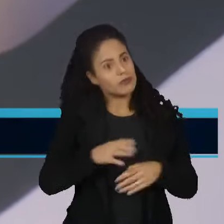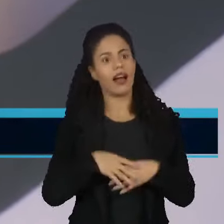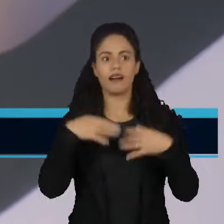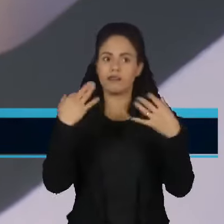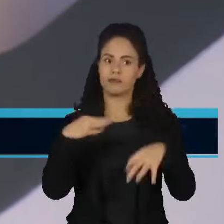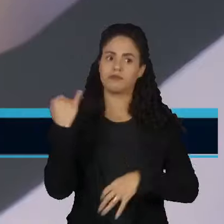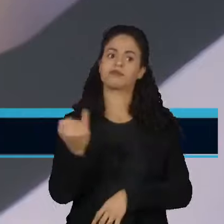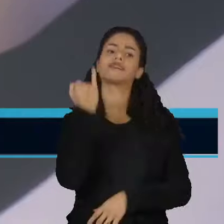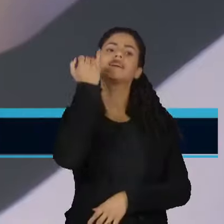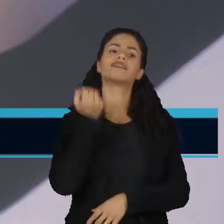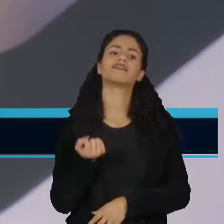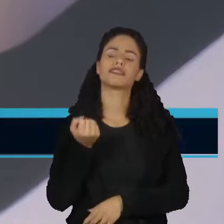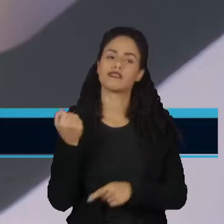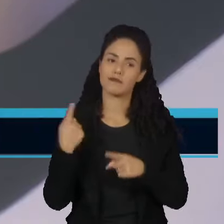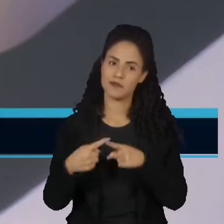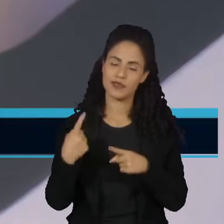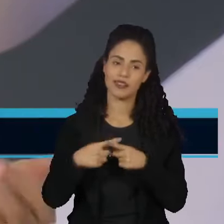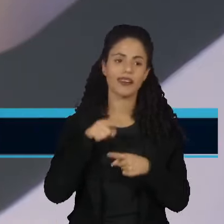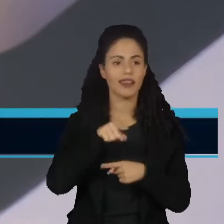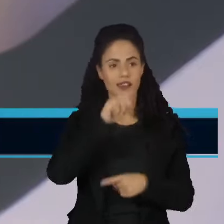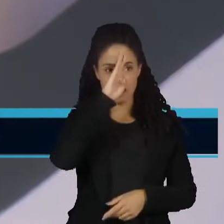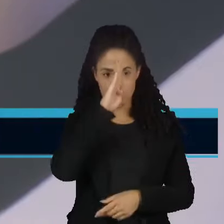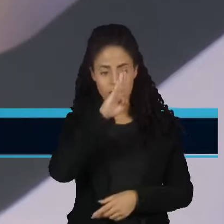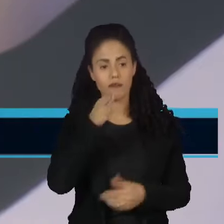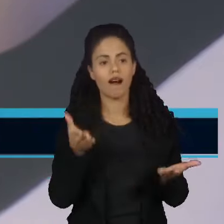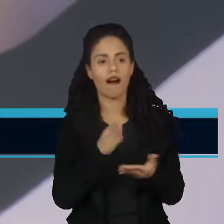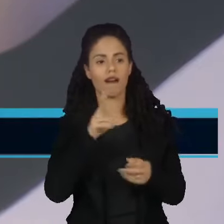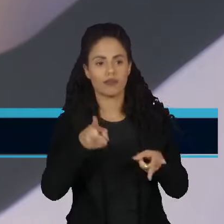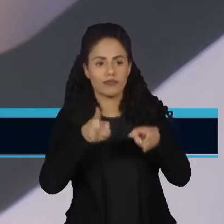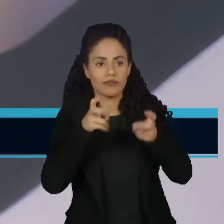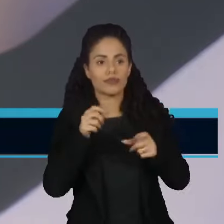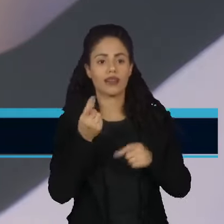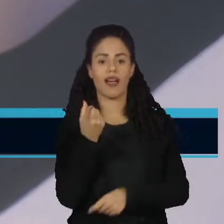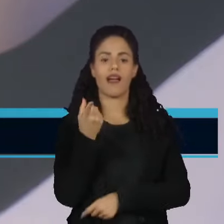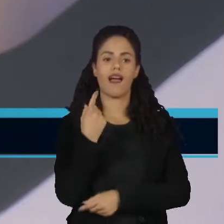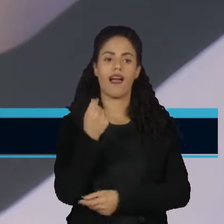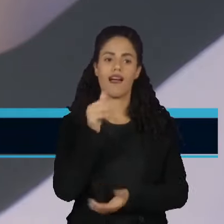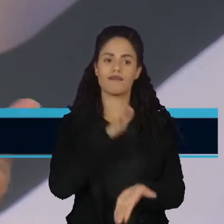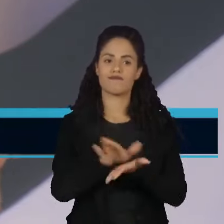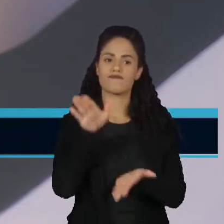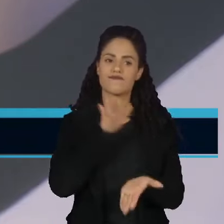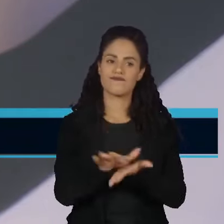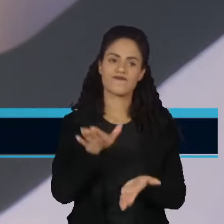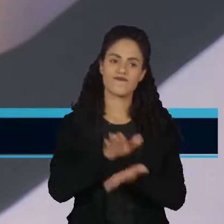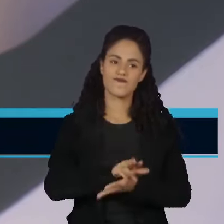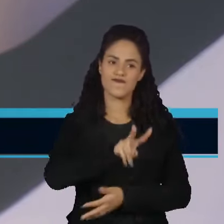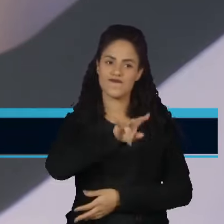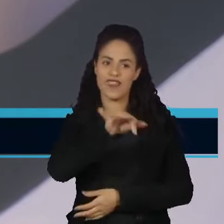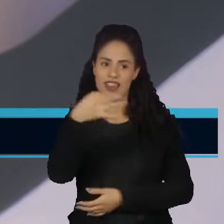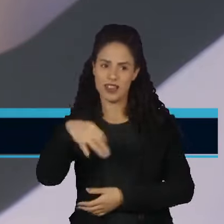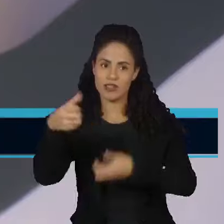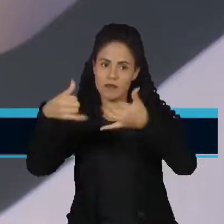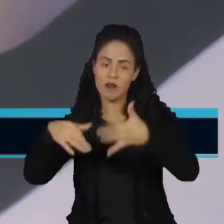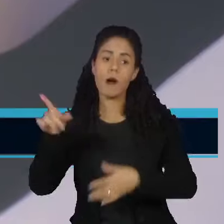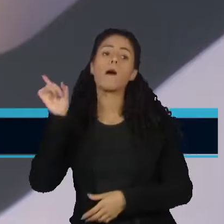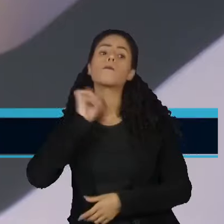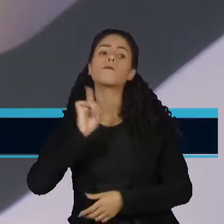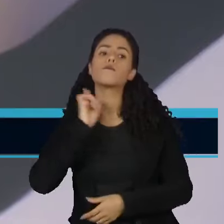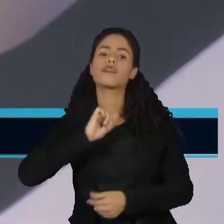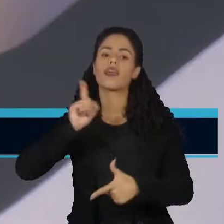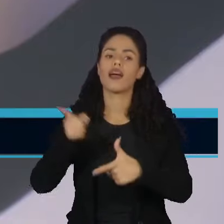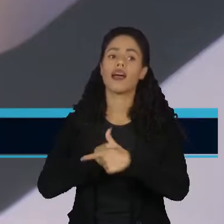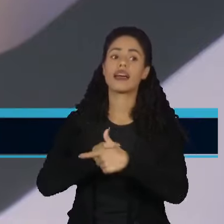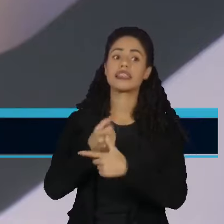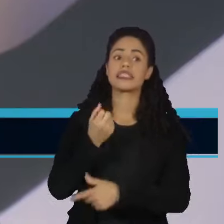determinante, né? E definitivo, principalmente, como a gente já viu, quanto vai custar para o nosso bolso, né? Que ele já está dizendo que Minas Gerais tem uma dívida de